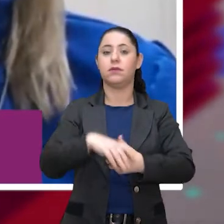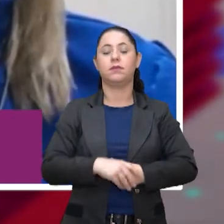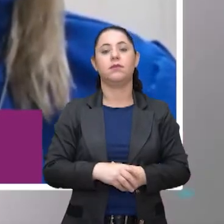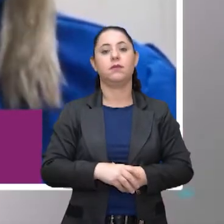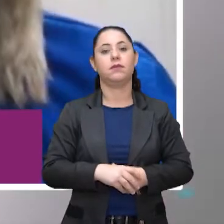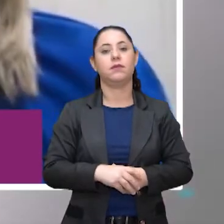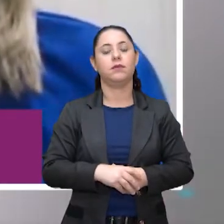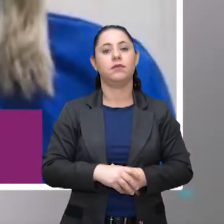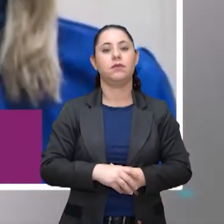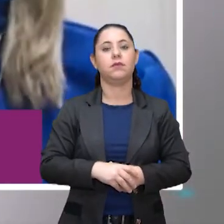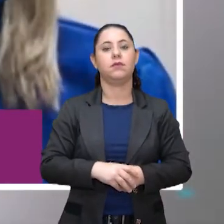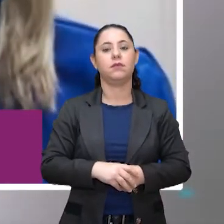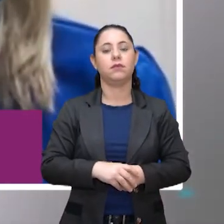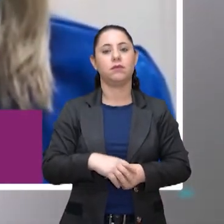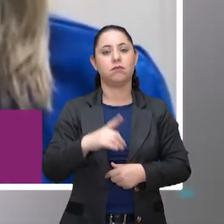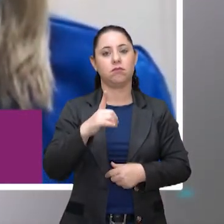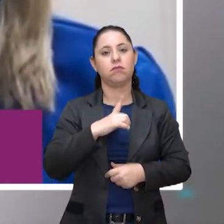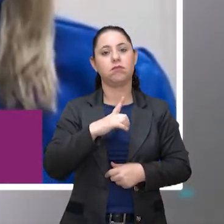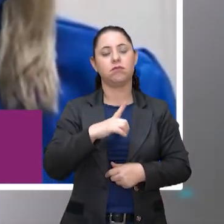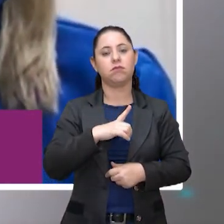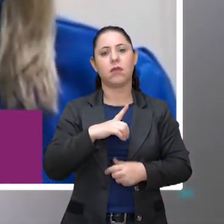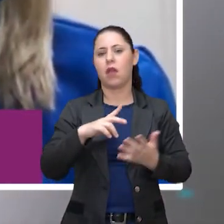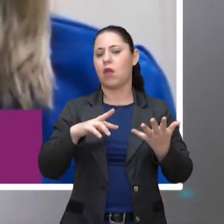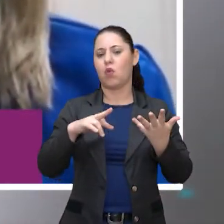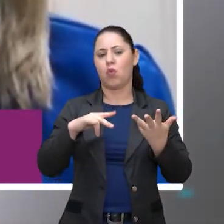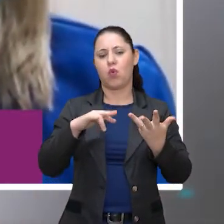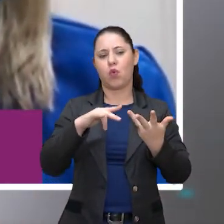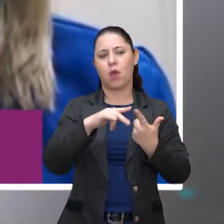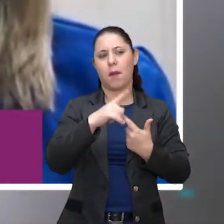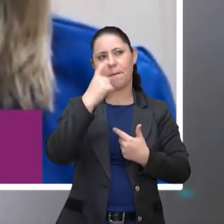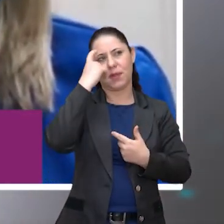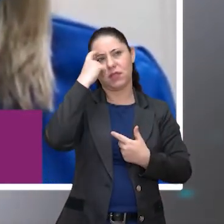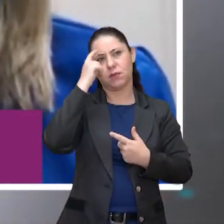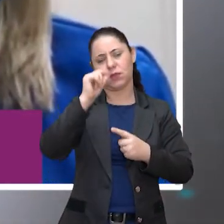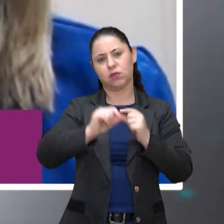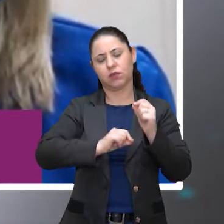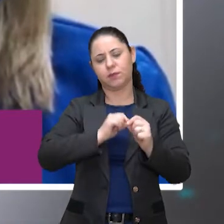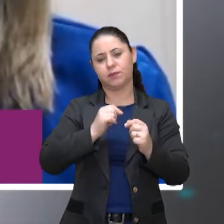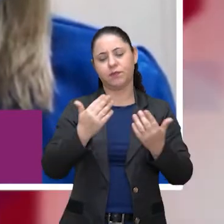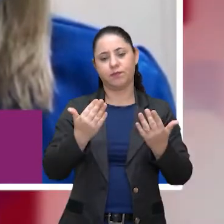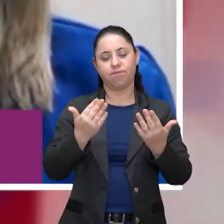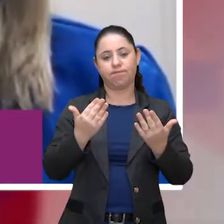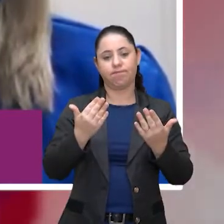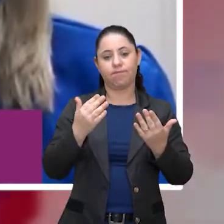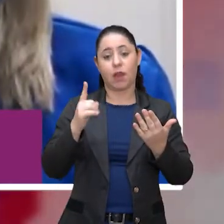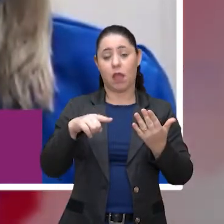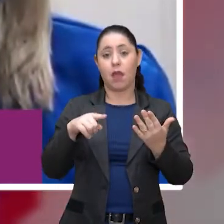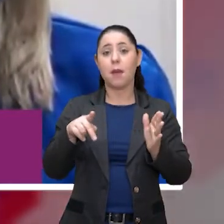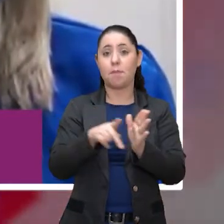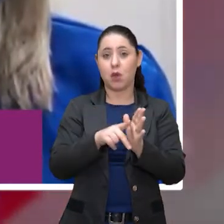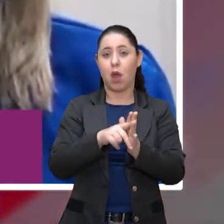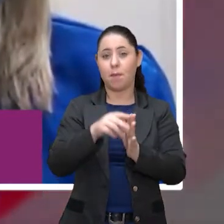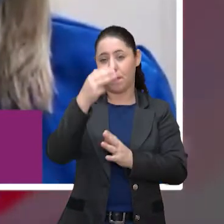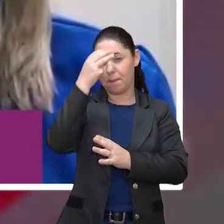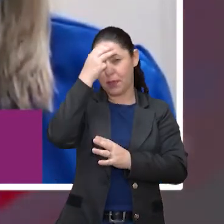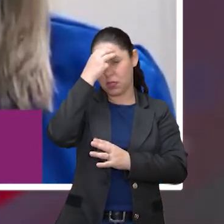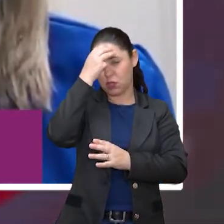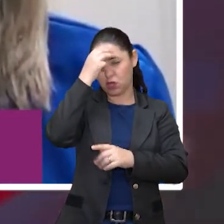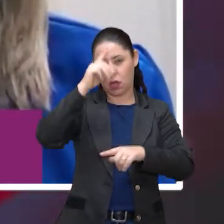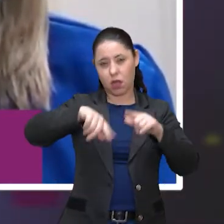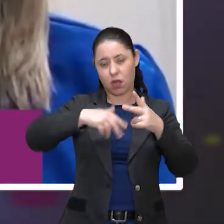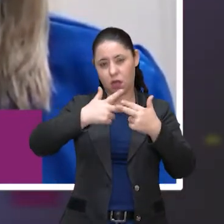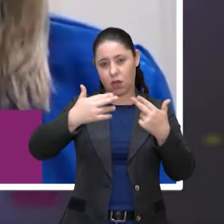Porque existem assim várias linhas de pensamento com relação às questões mentais, a